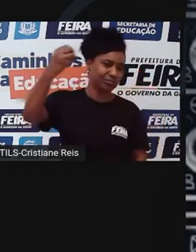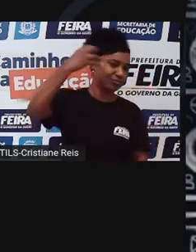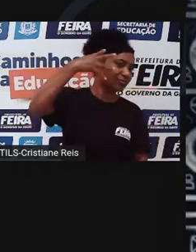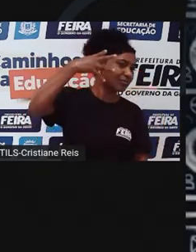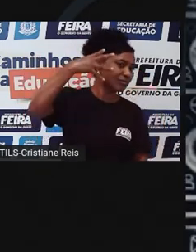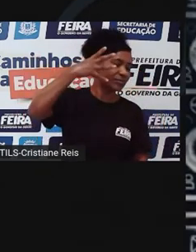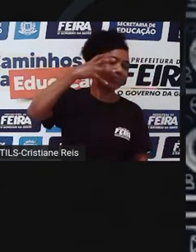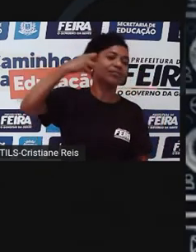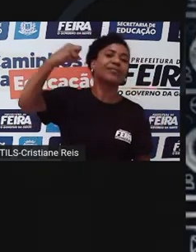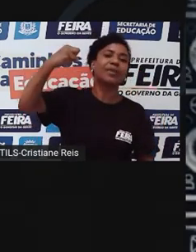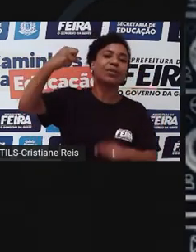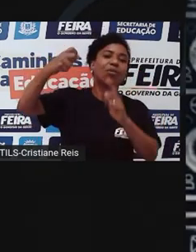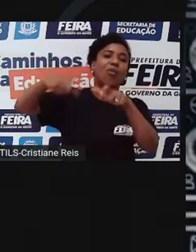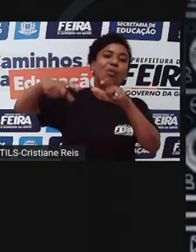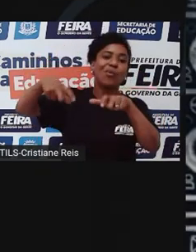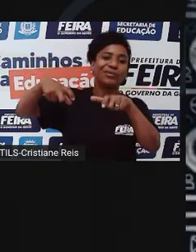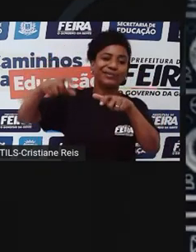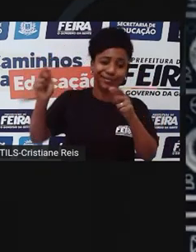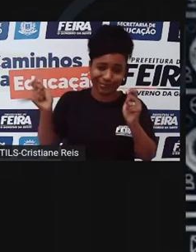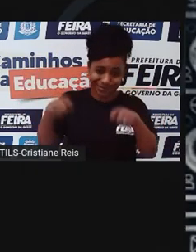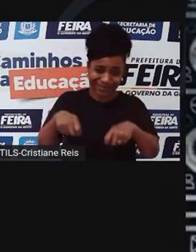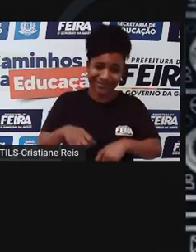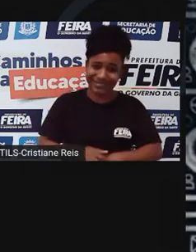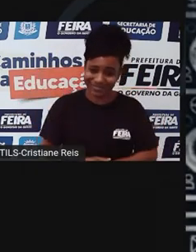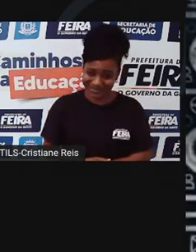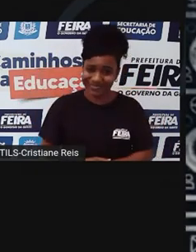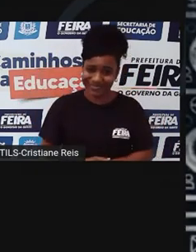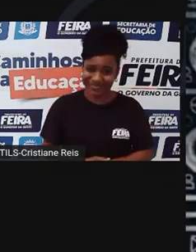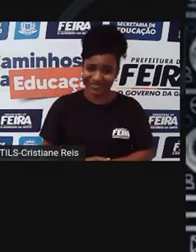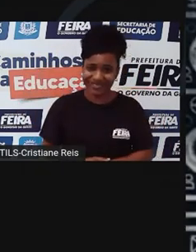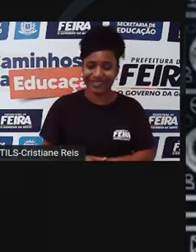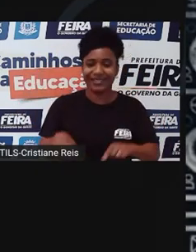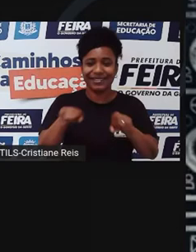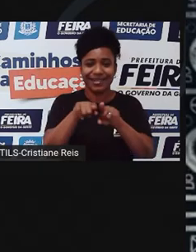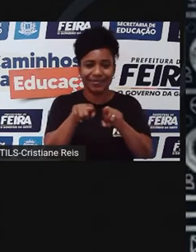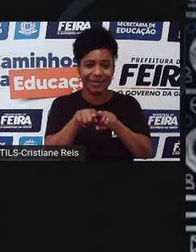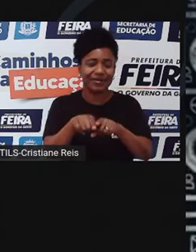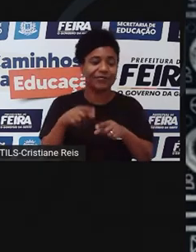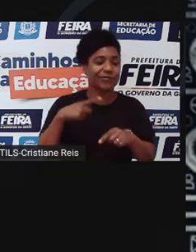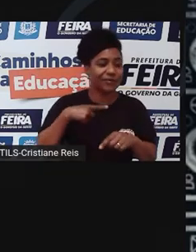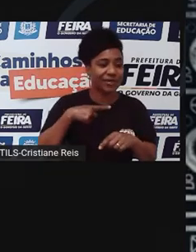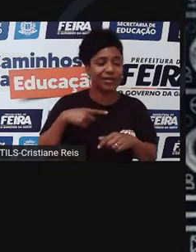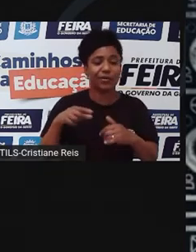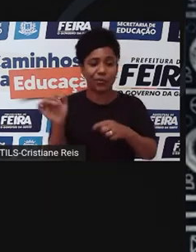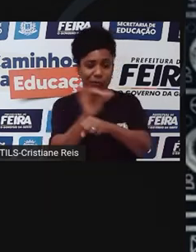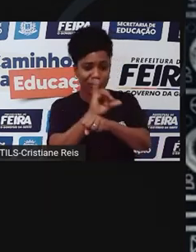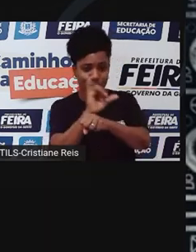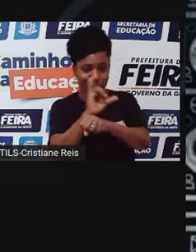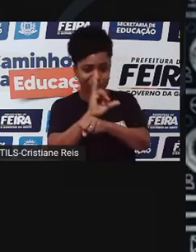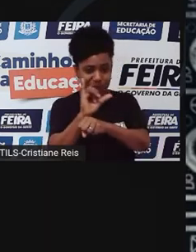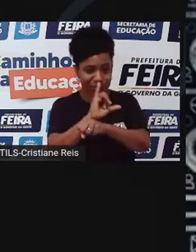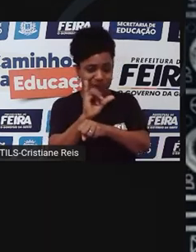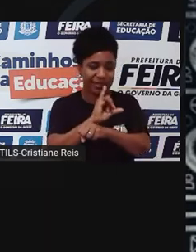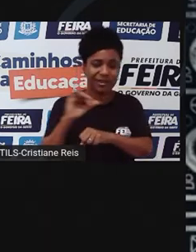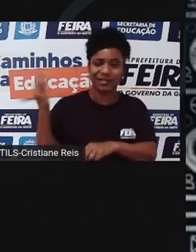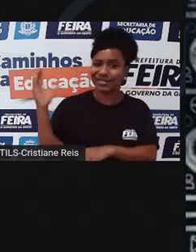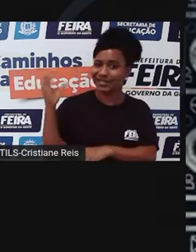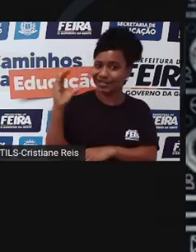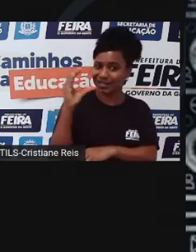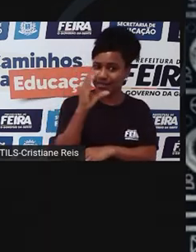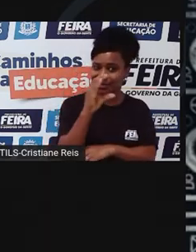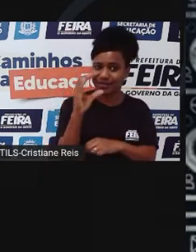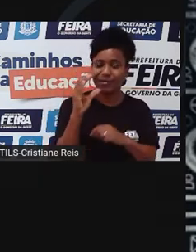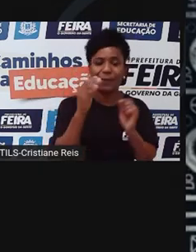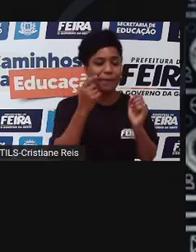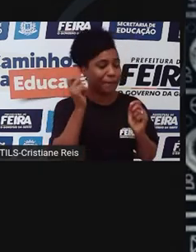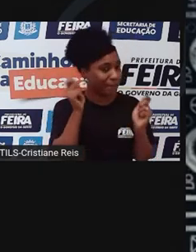de interesse do que curtimos, músicas que ouvimos e canais de ciências no YouTube que assistimos, as relações podem ser ainda mais reveladoras.